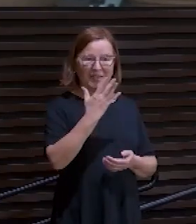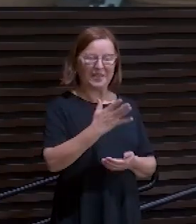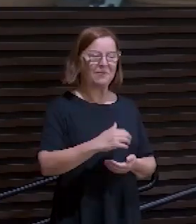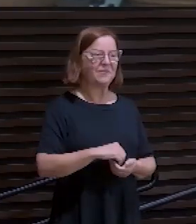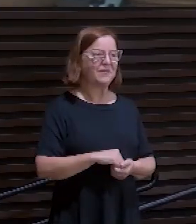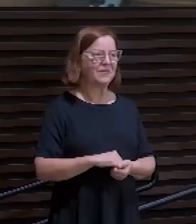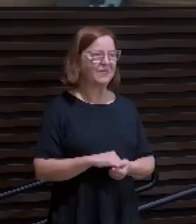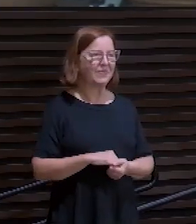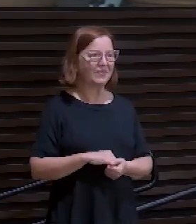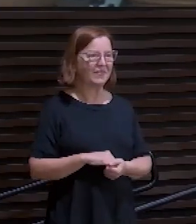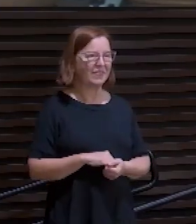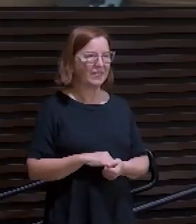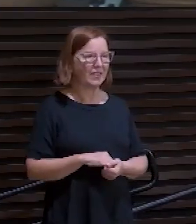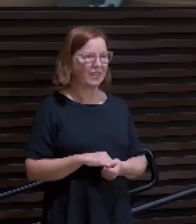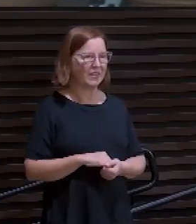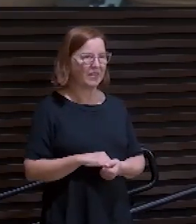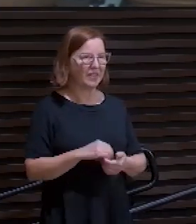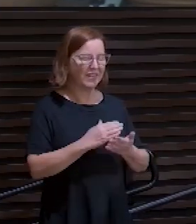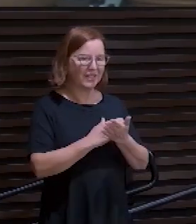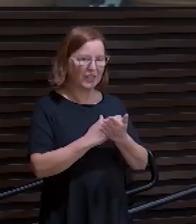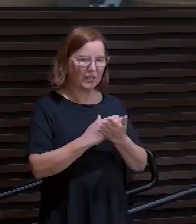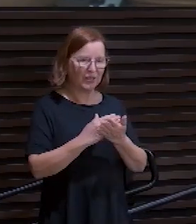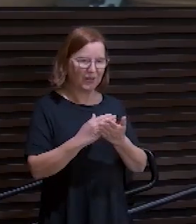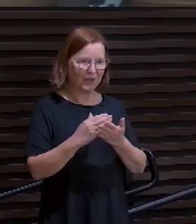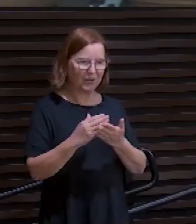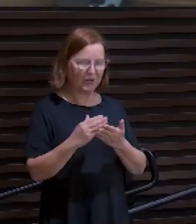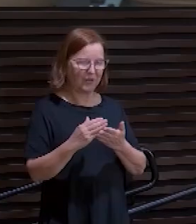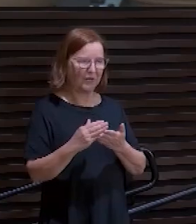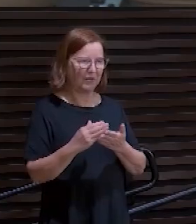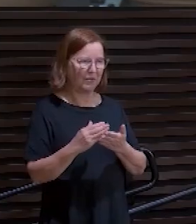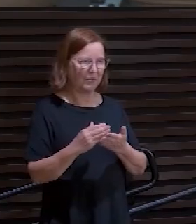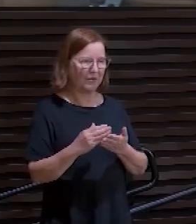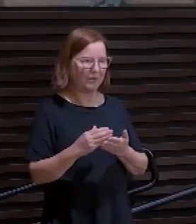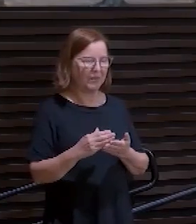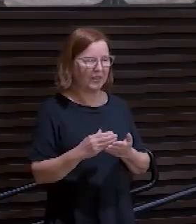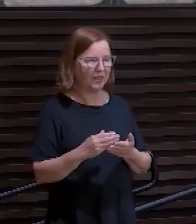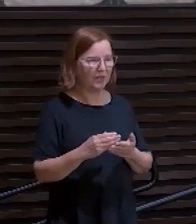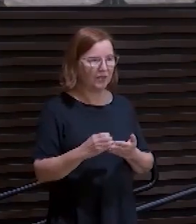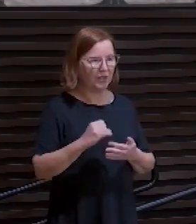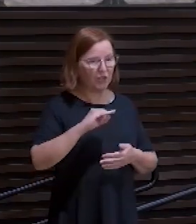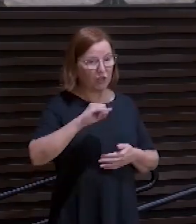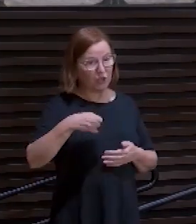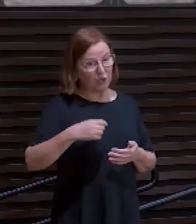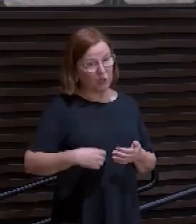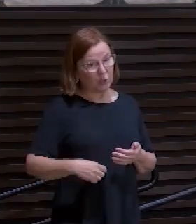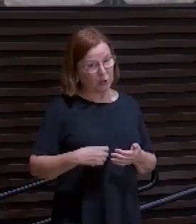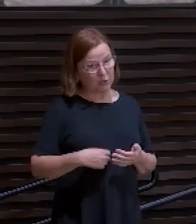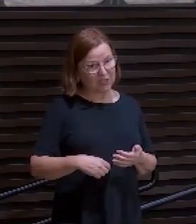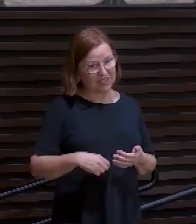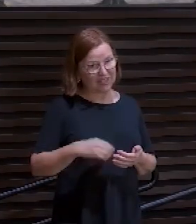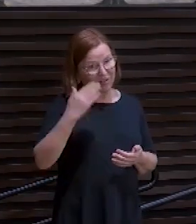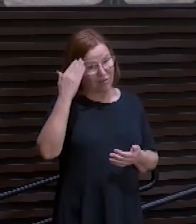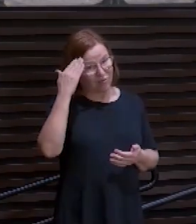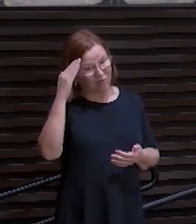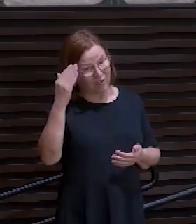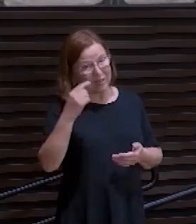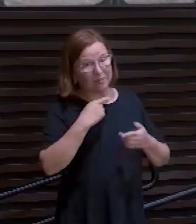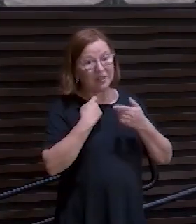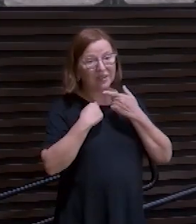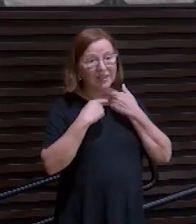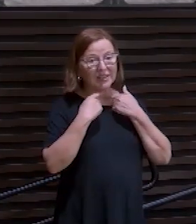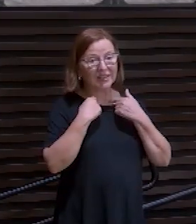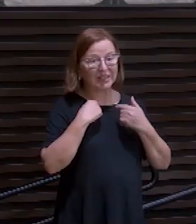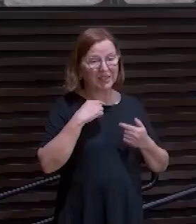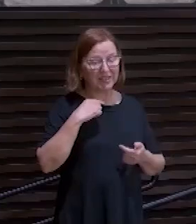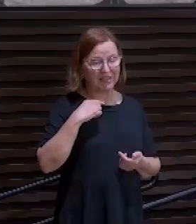Note que no começo e no meio da história, José não tinha como saber qual era a intenção do coração de Deus. Nós também